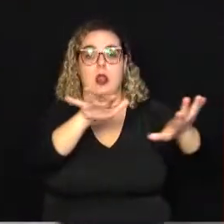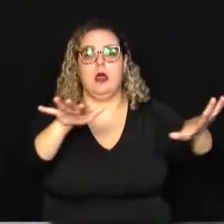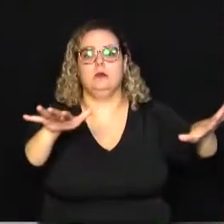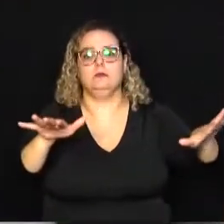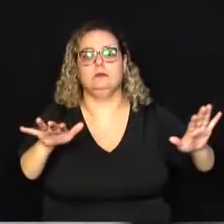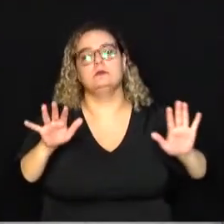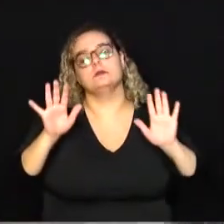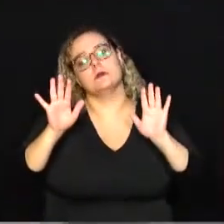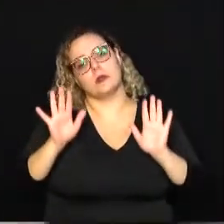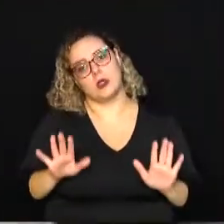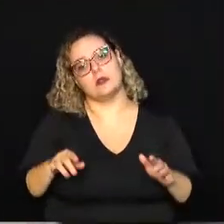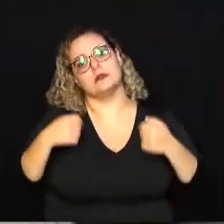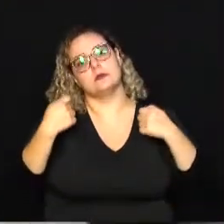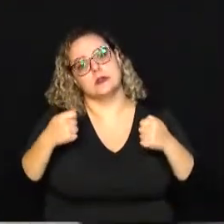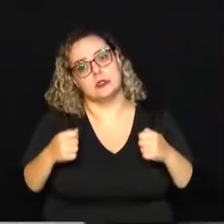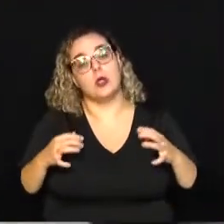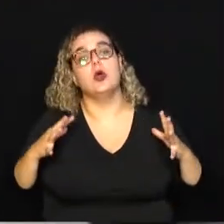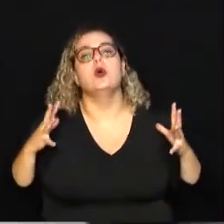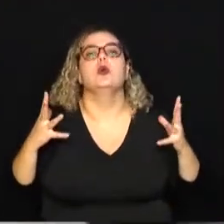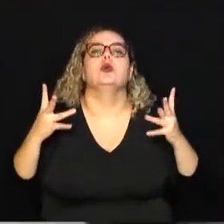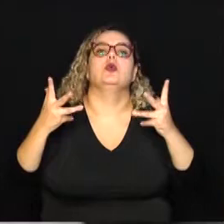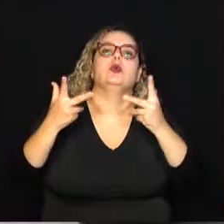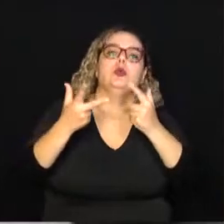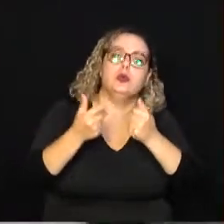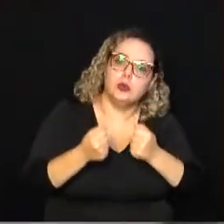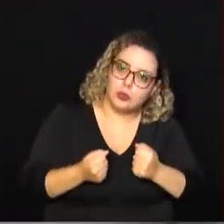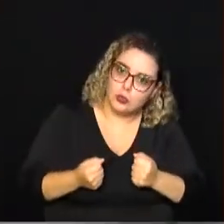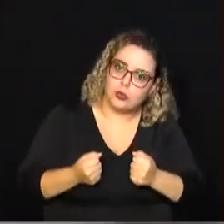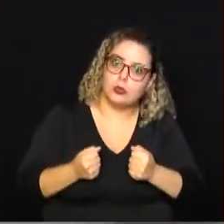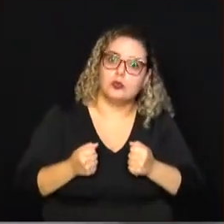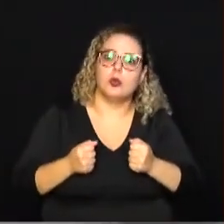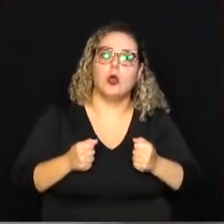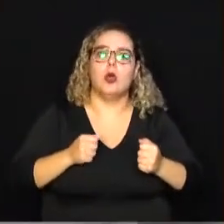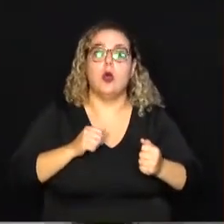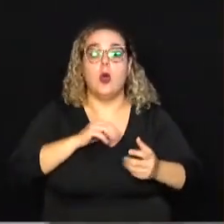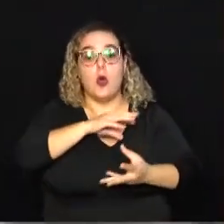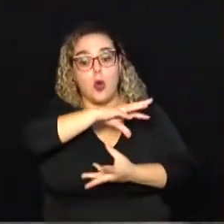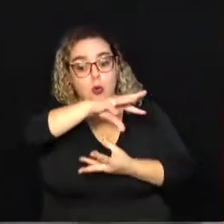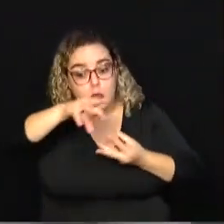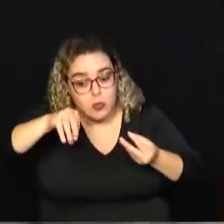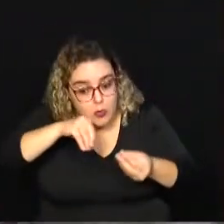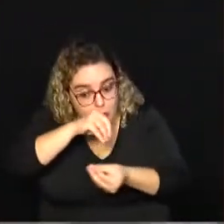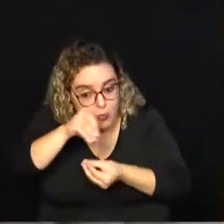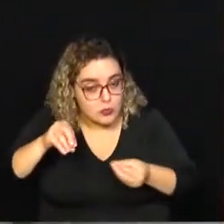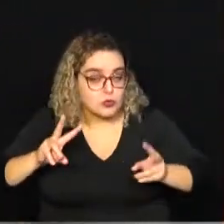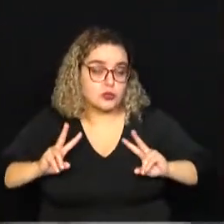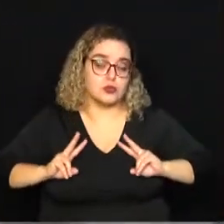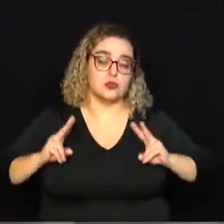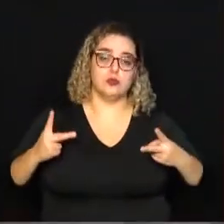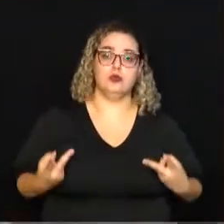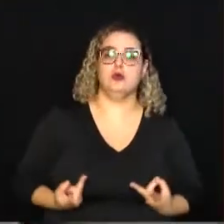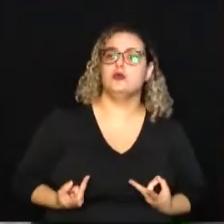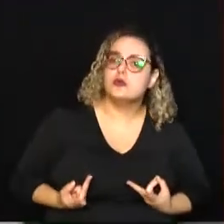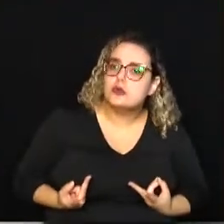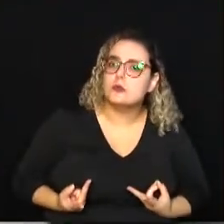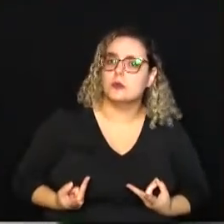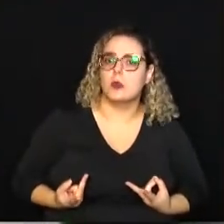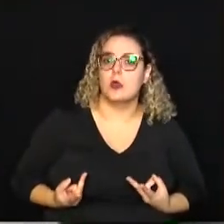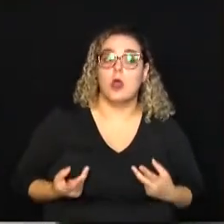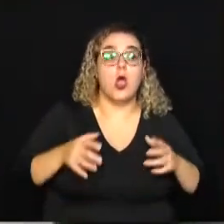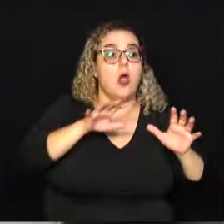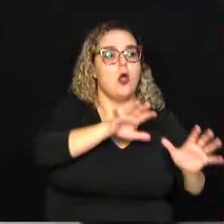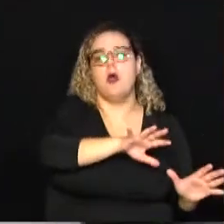de novo, a mobilização de recursos humanos, né, para fazer o enfrentamento da pandemia fora do